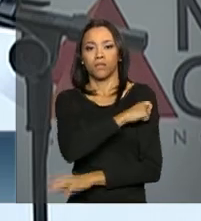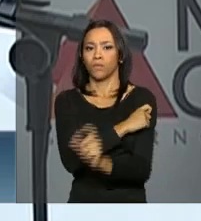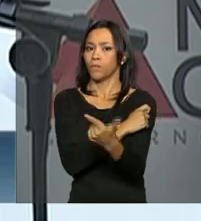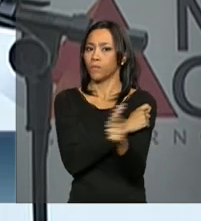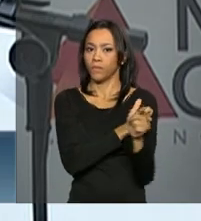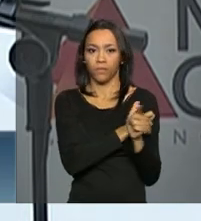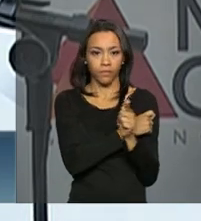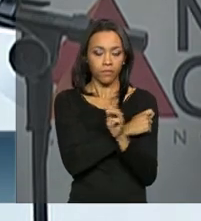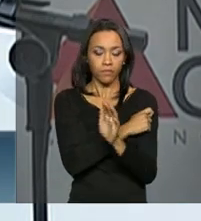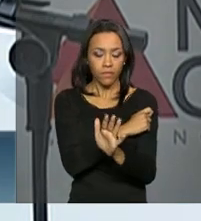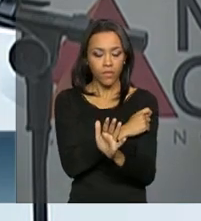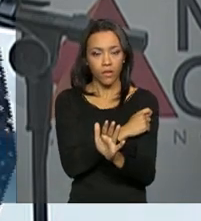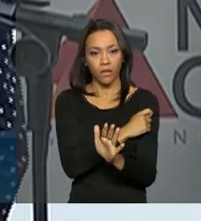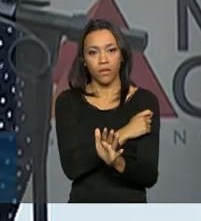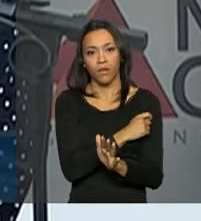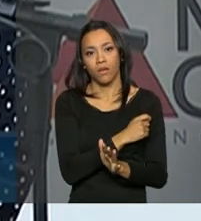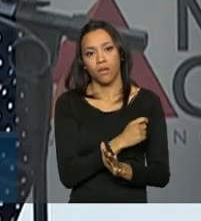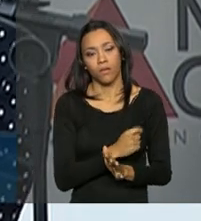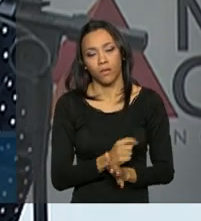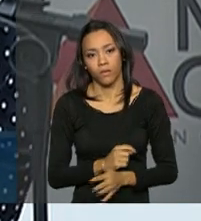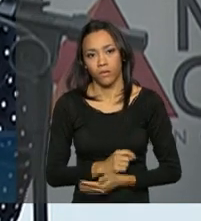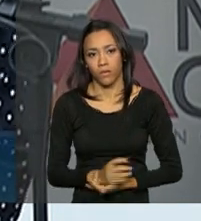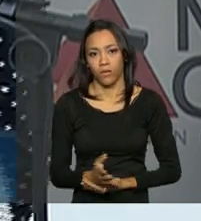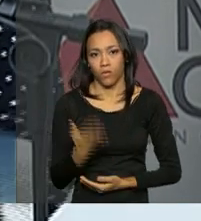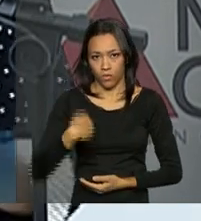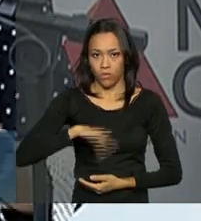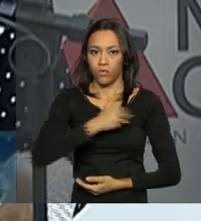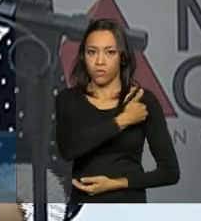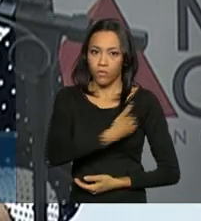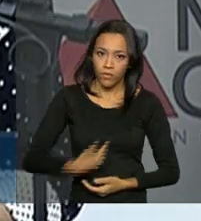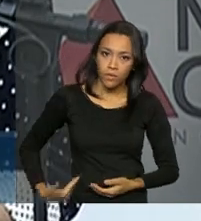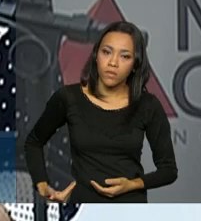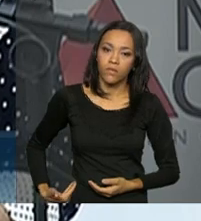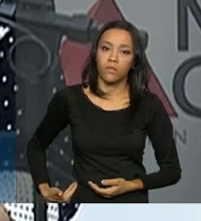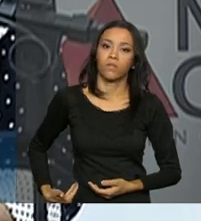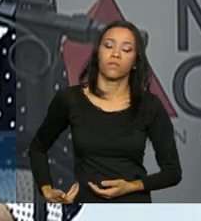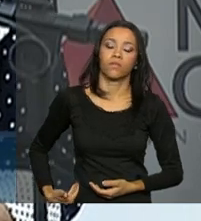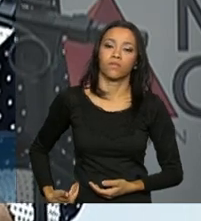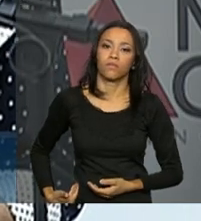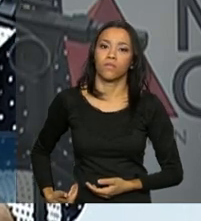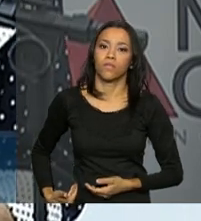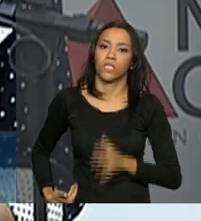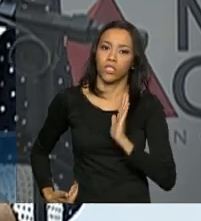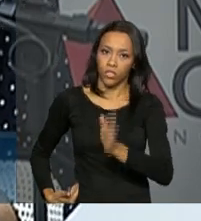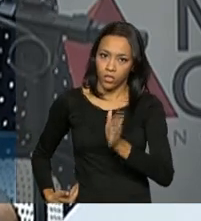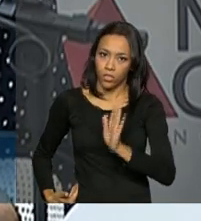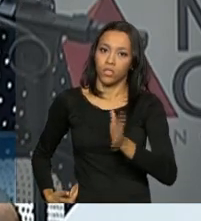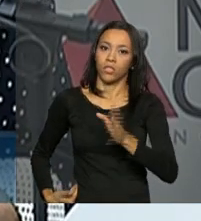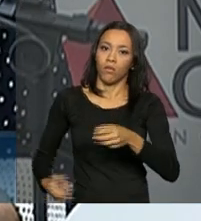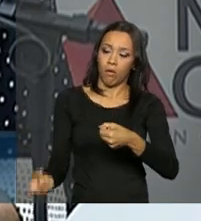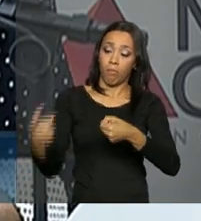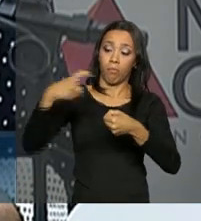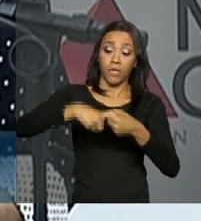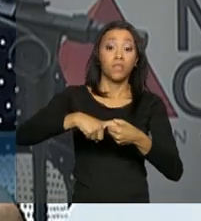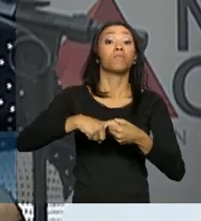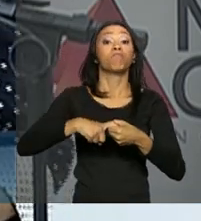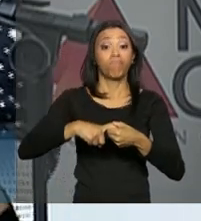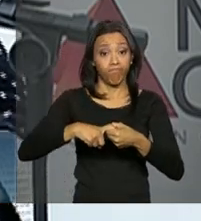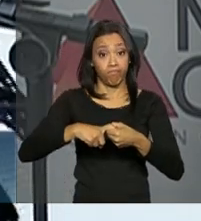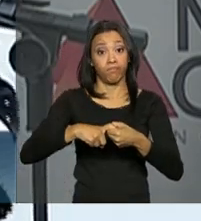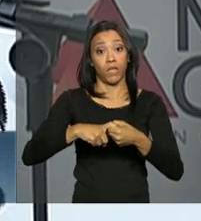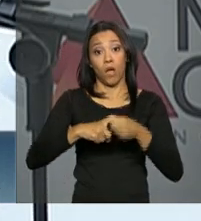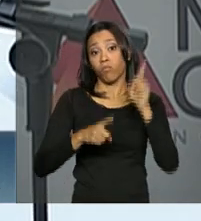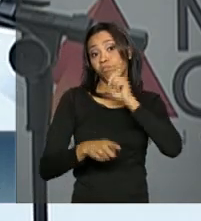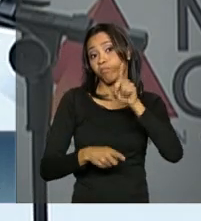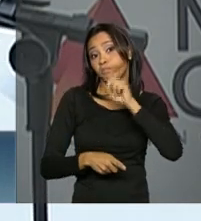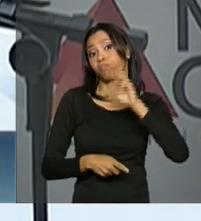por meio do nosso governo, né, nós estabelecemos uma parceria com o governo americano. Eu